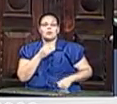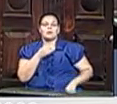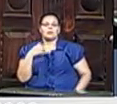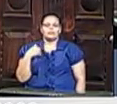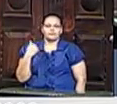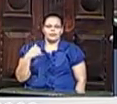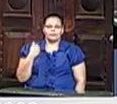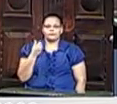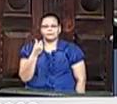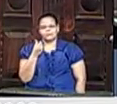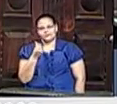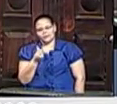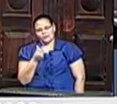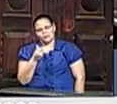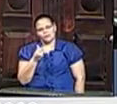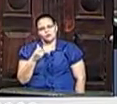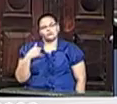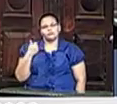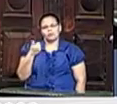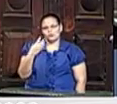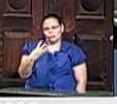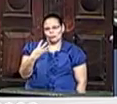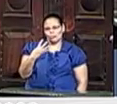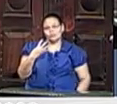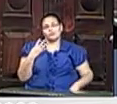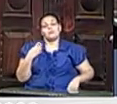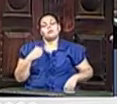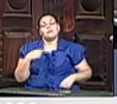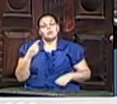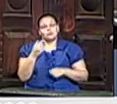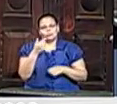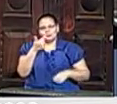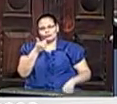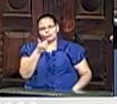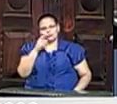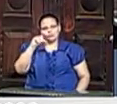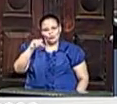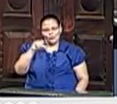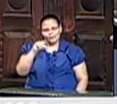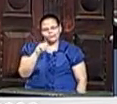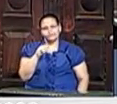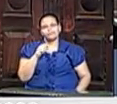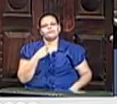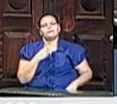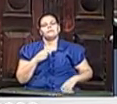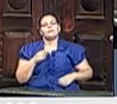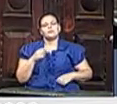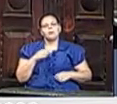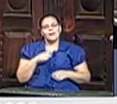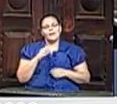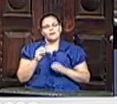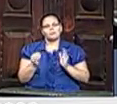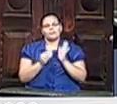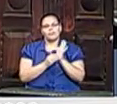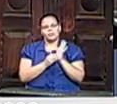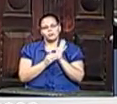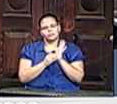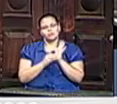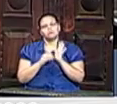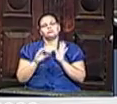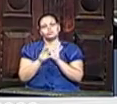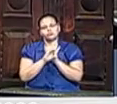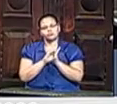14 anos. Só em 2009, com a emenda constitucional 59 de 2009, que a obrigatoriedade